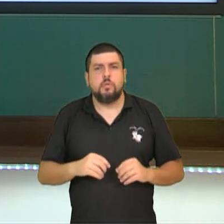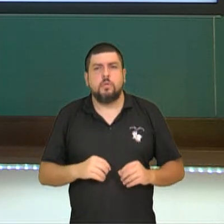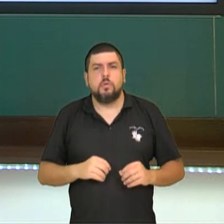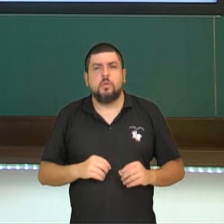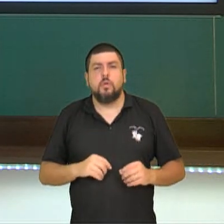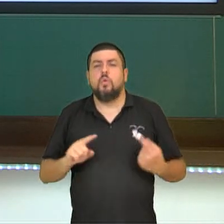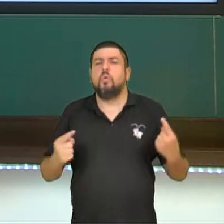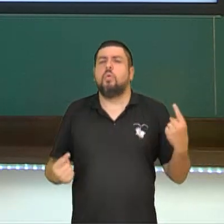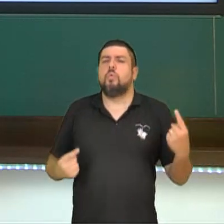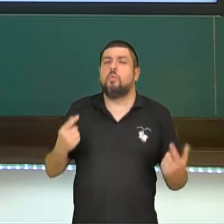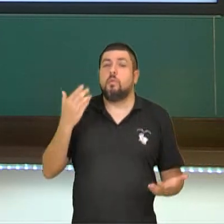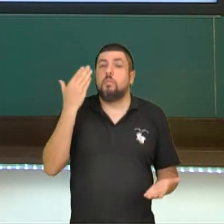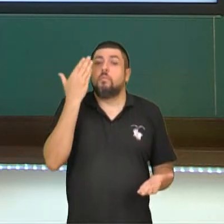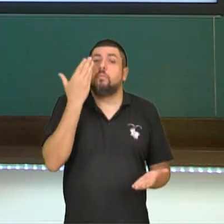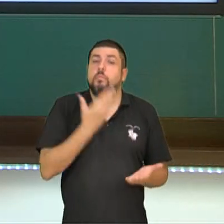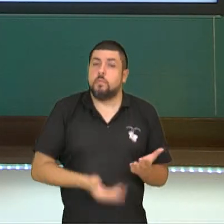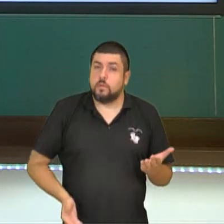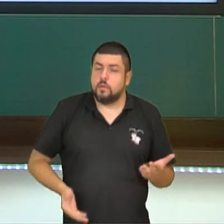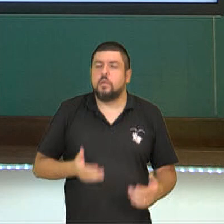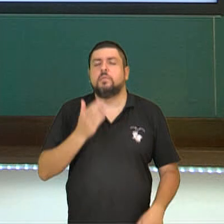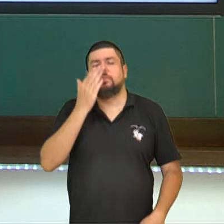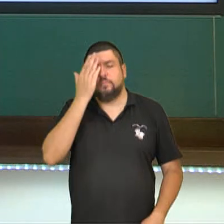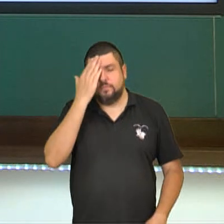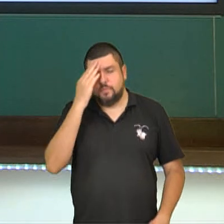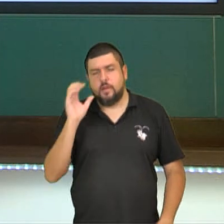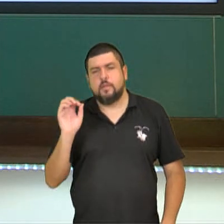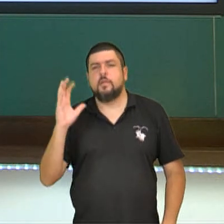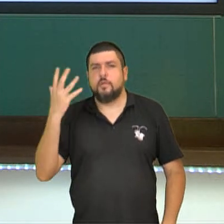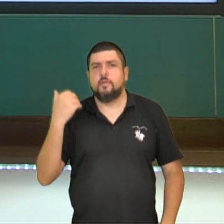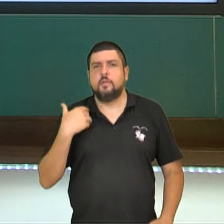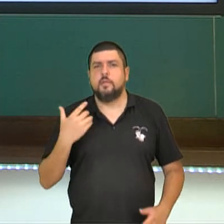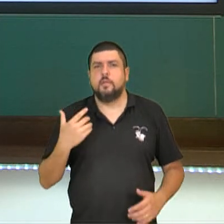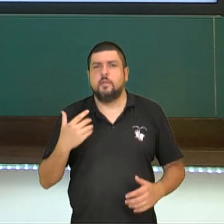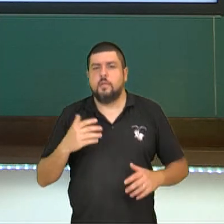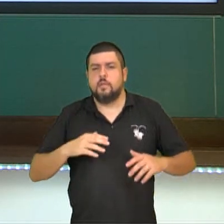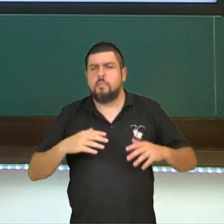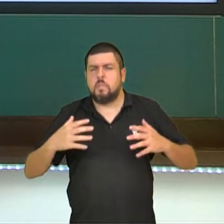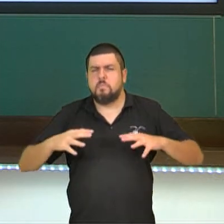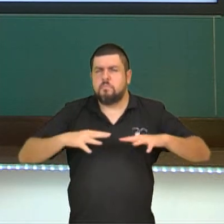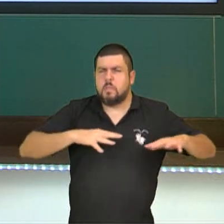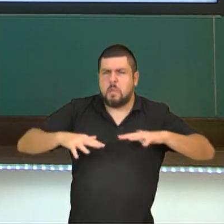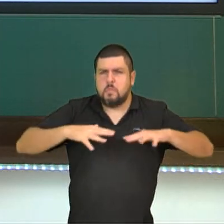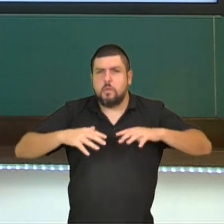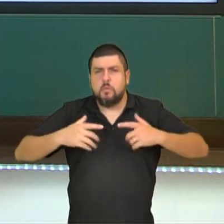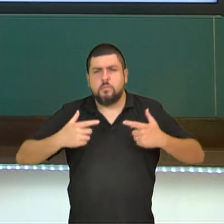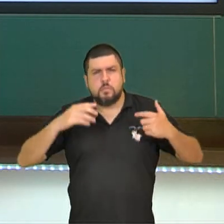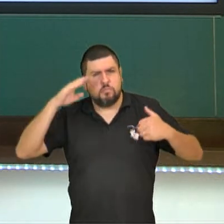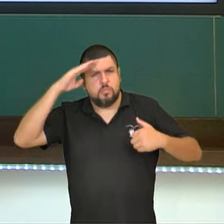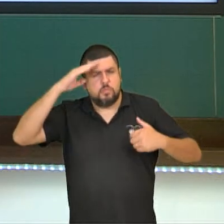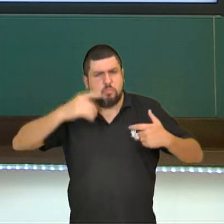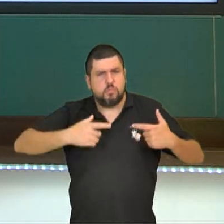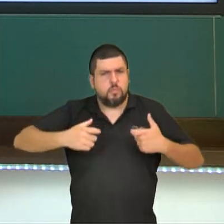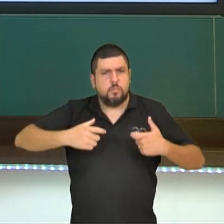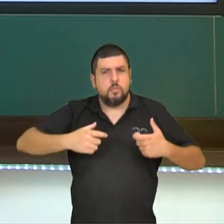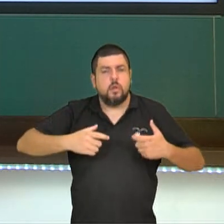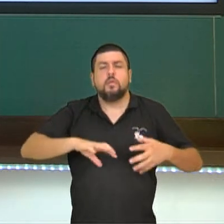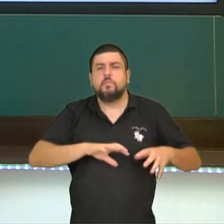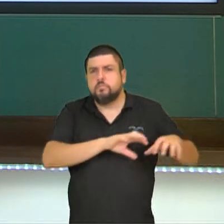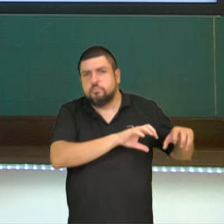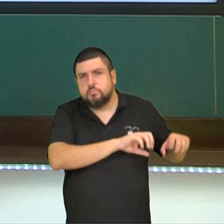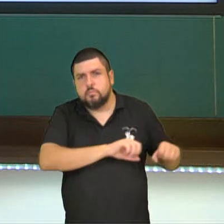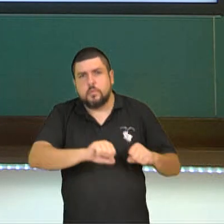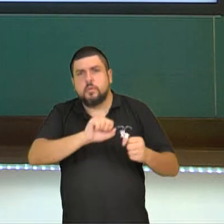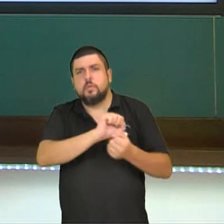perdia, imagine o que acontecia com os guerreiros que foram derrotados no campo de batalha. né? E são cativos, vão